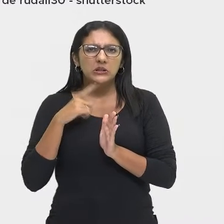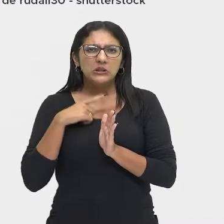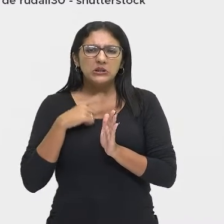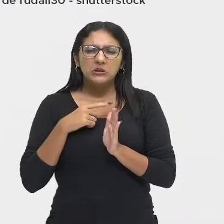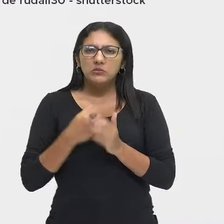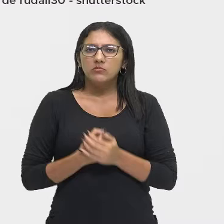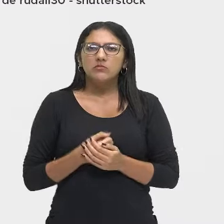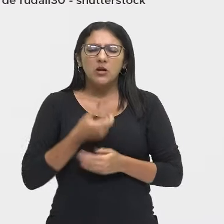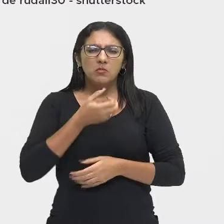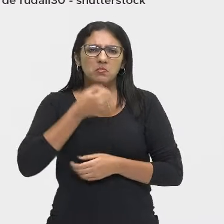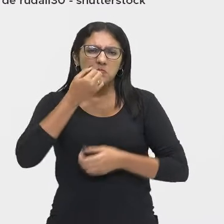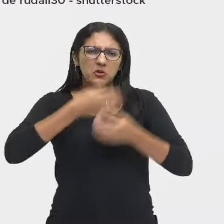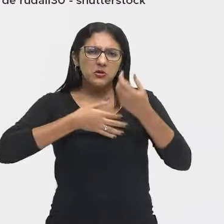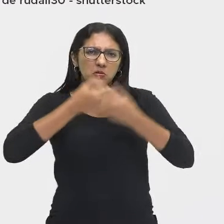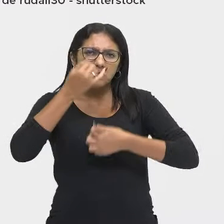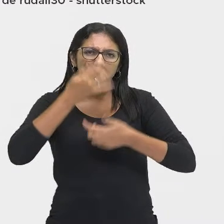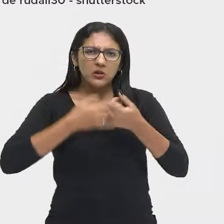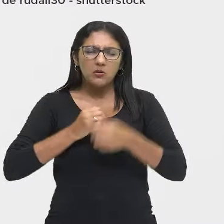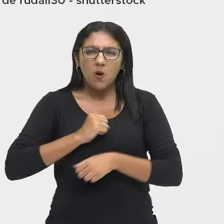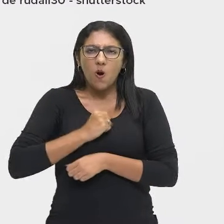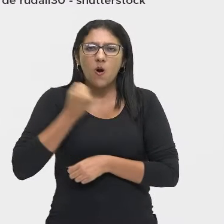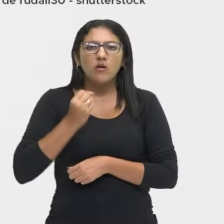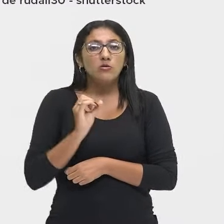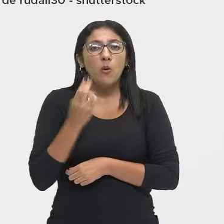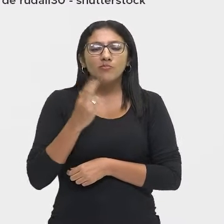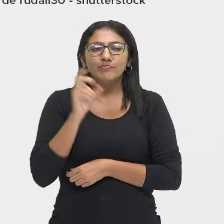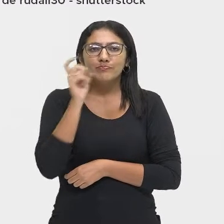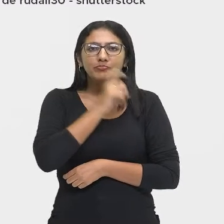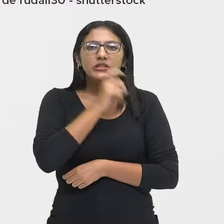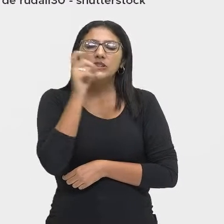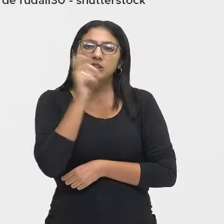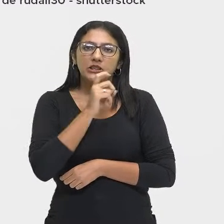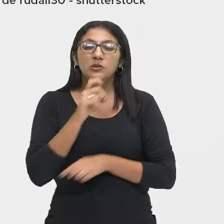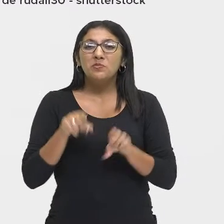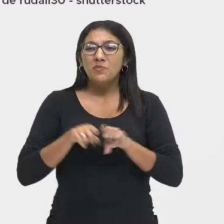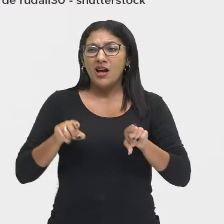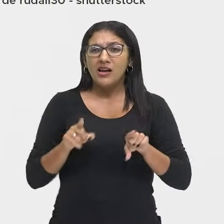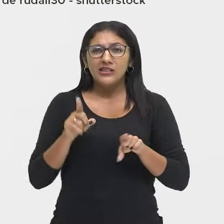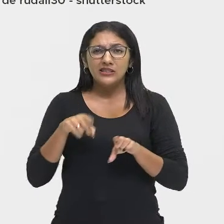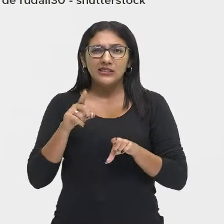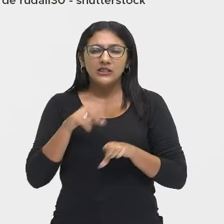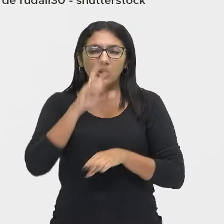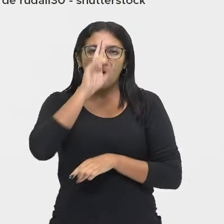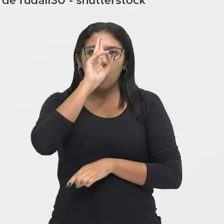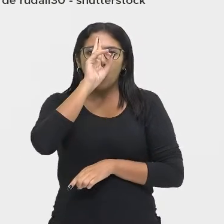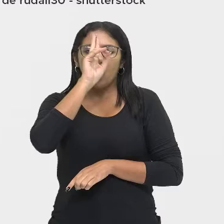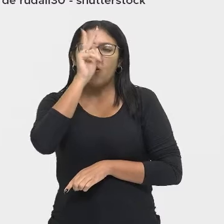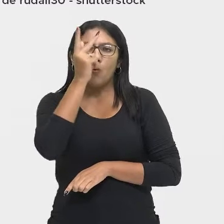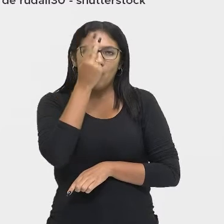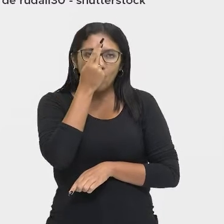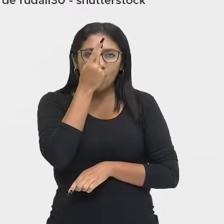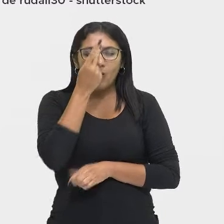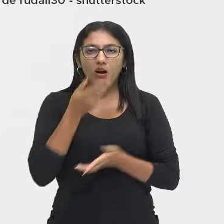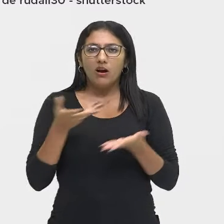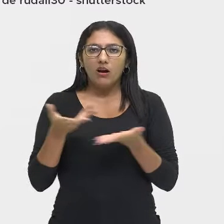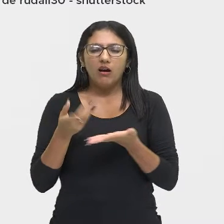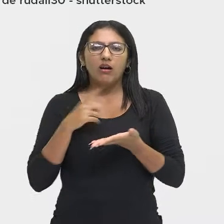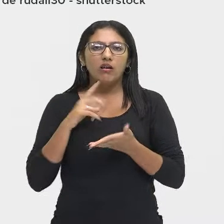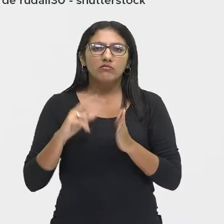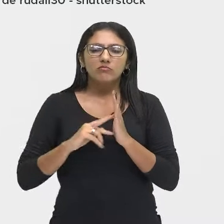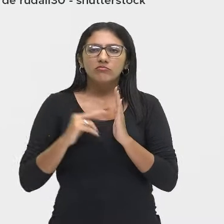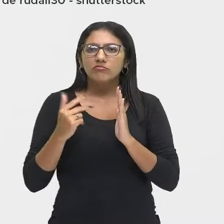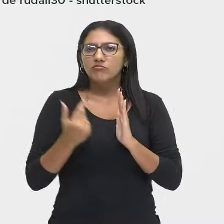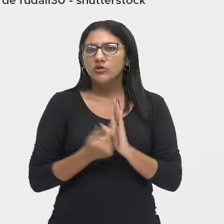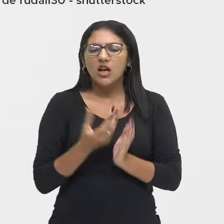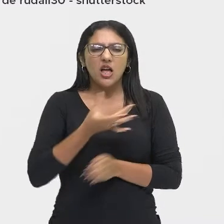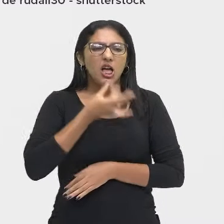ódio ou mentiroso, acreditando estar protegido pelo princípio da liberdade